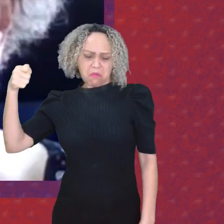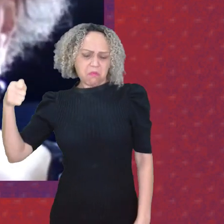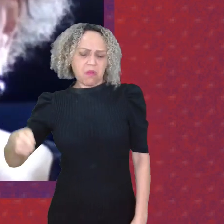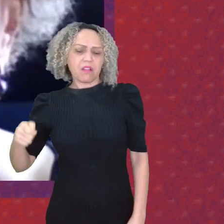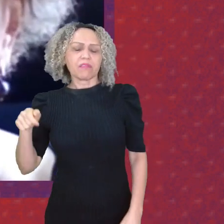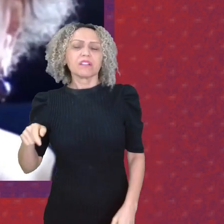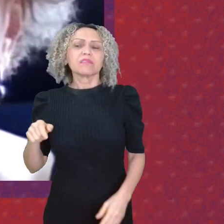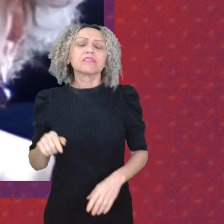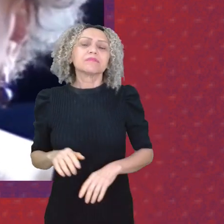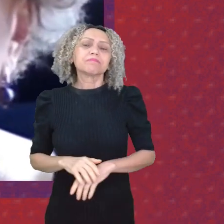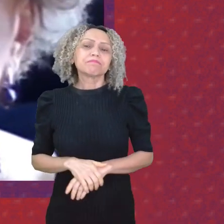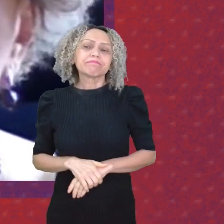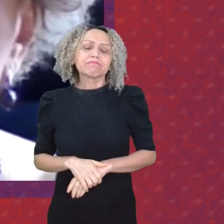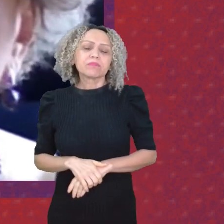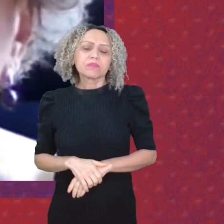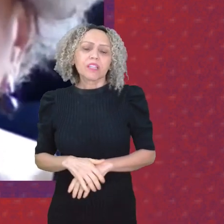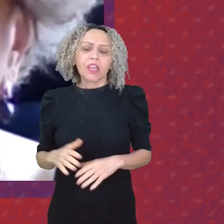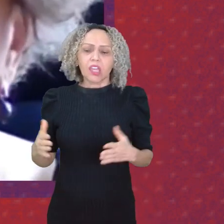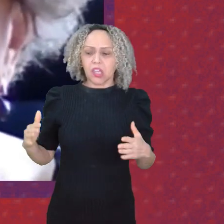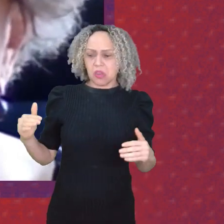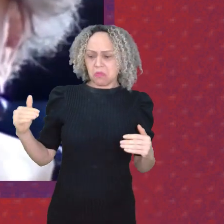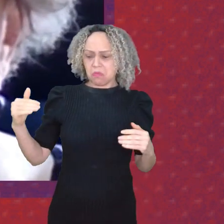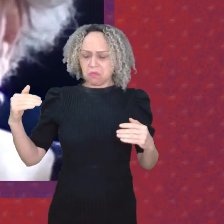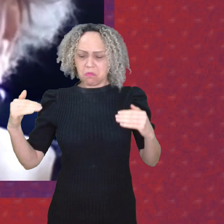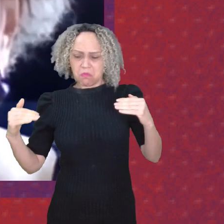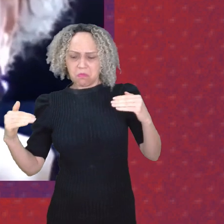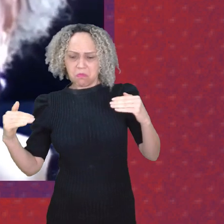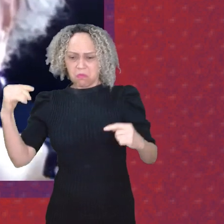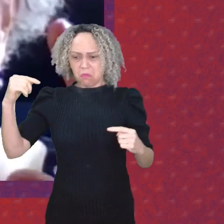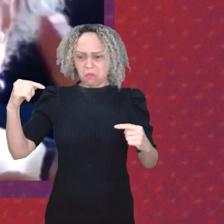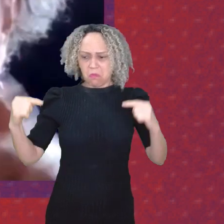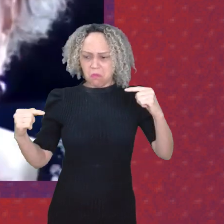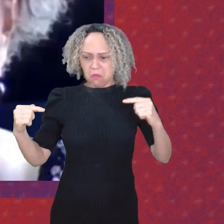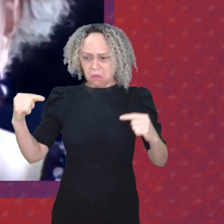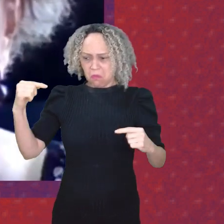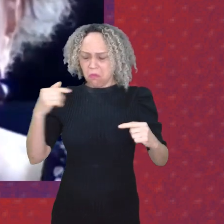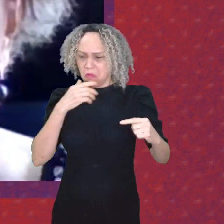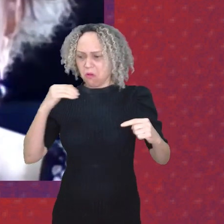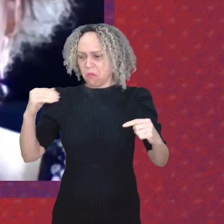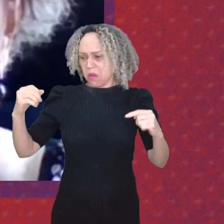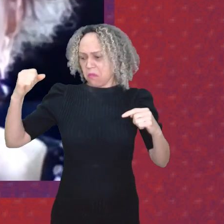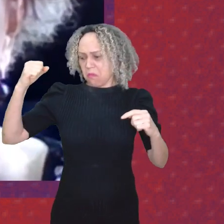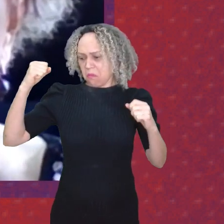a questão dessa relação de poder, porque